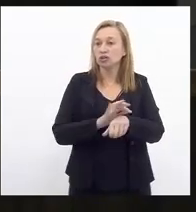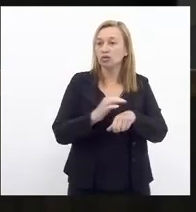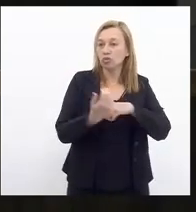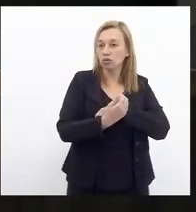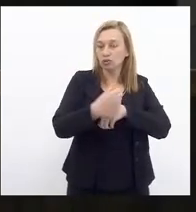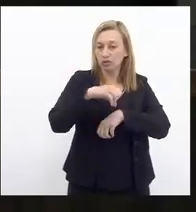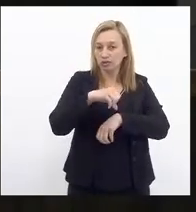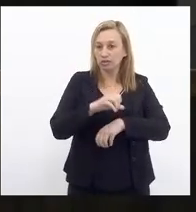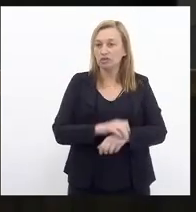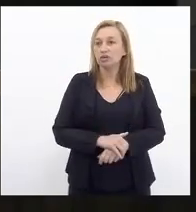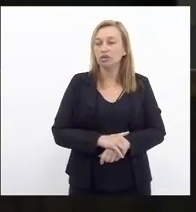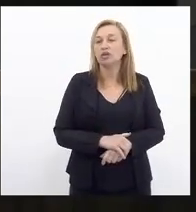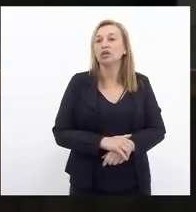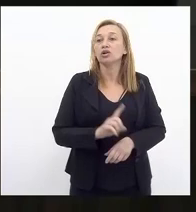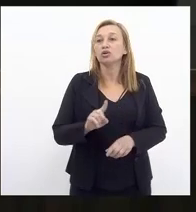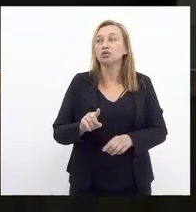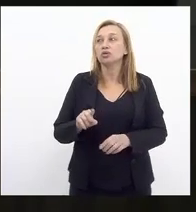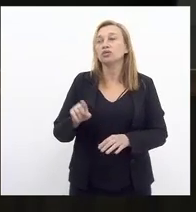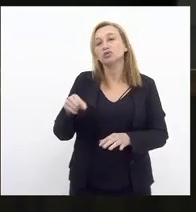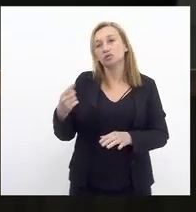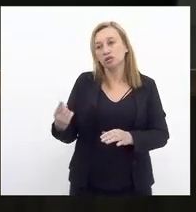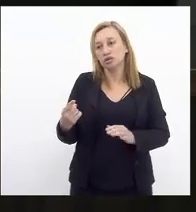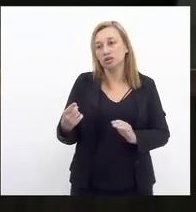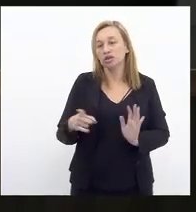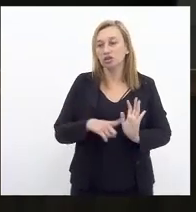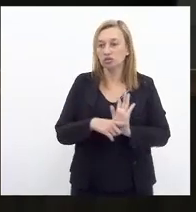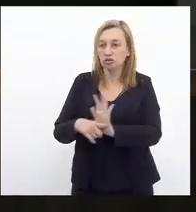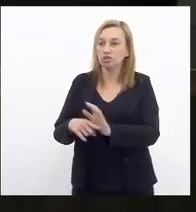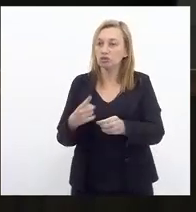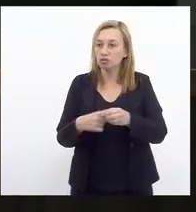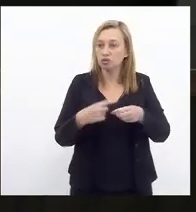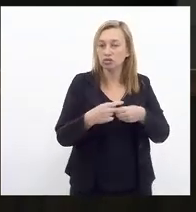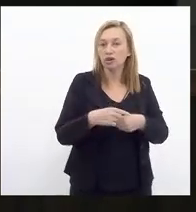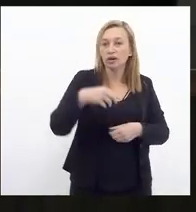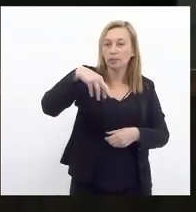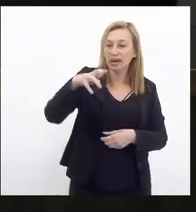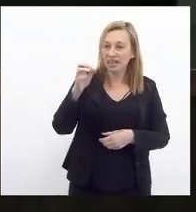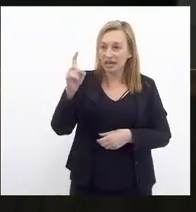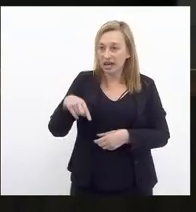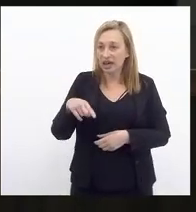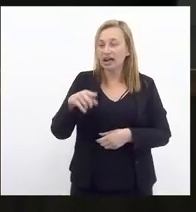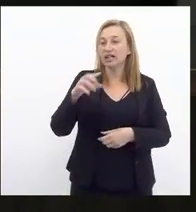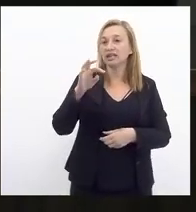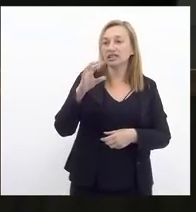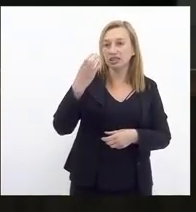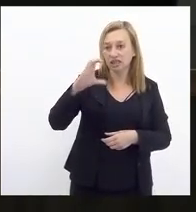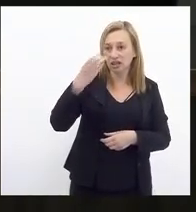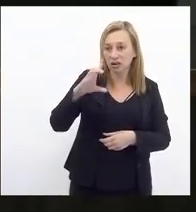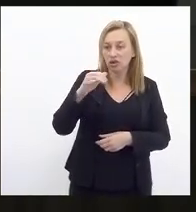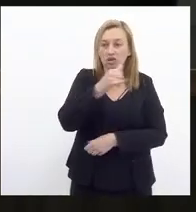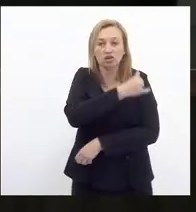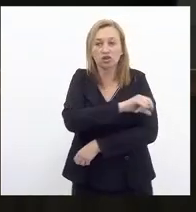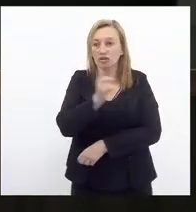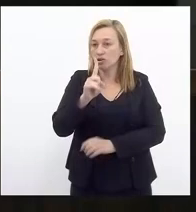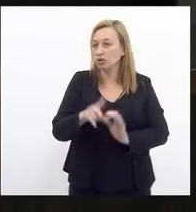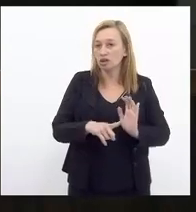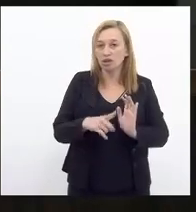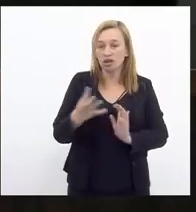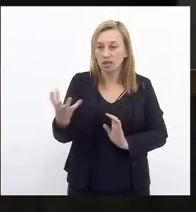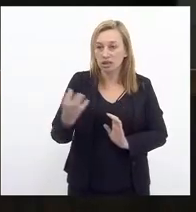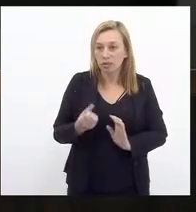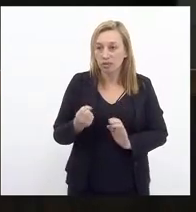partir de lembrar que dá vez passado que ajudamos os municípios Maricá Niterói Rio de Janeiro não receberam ajuda